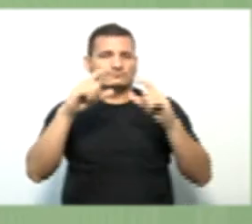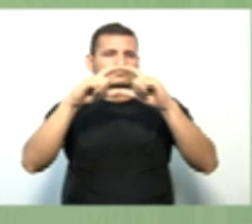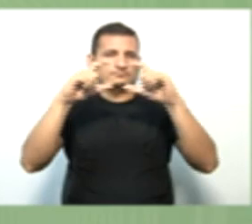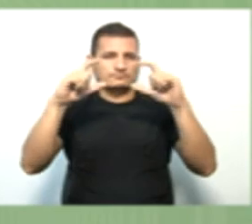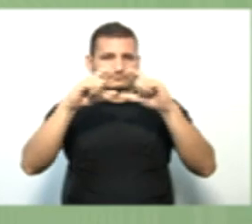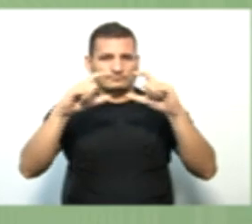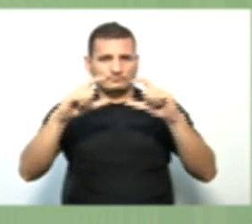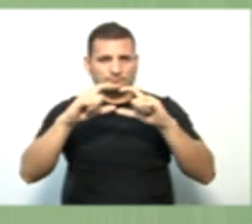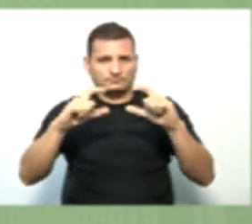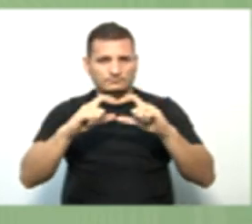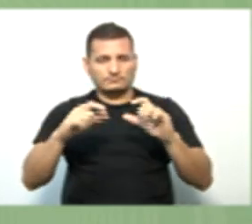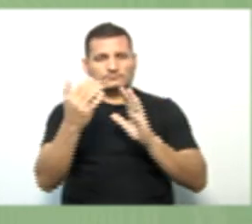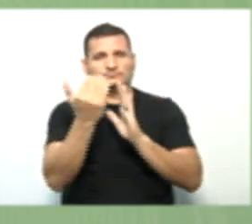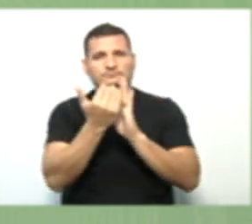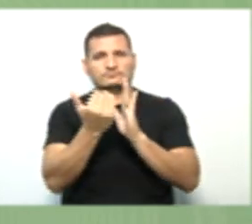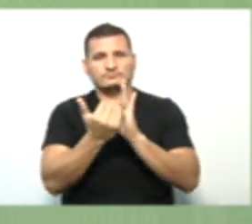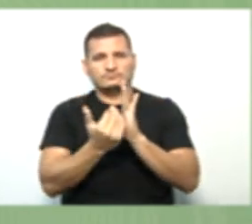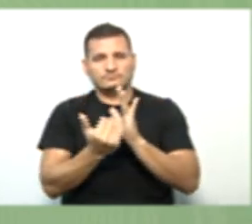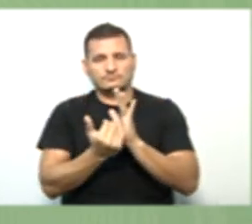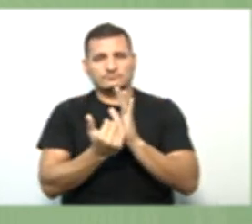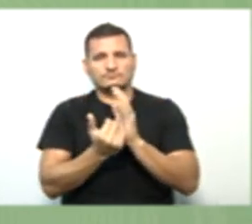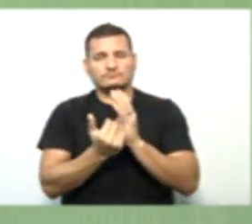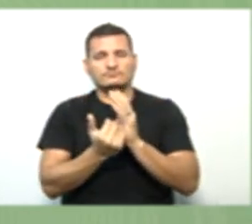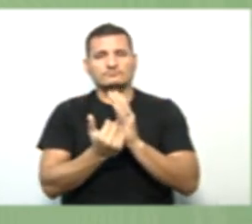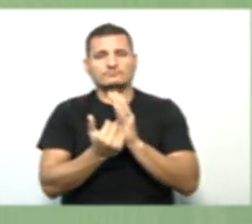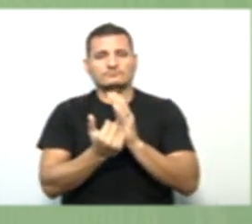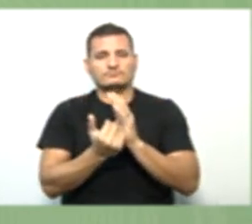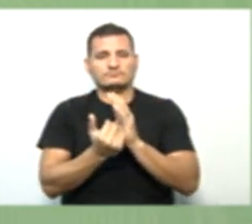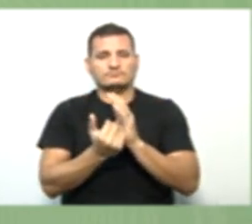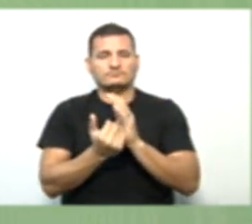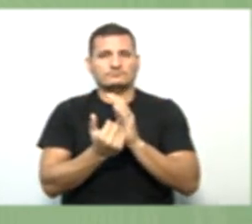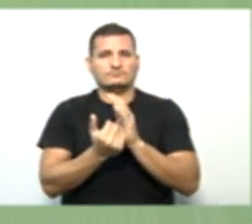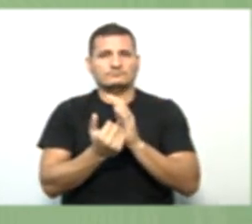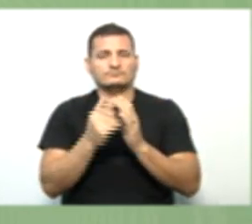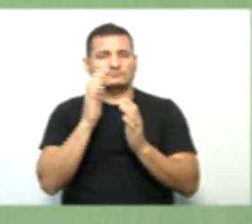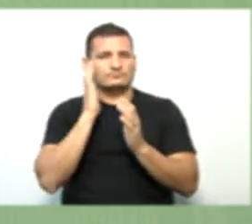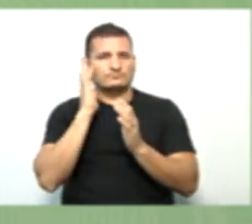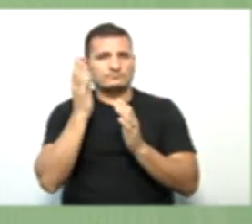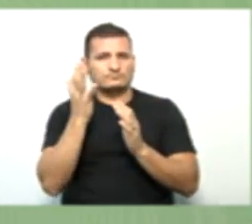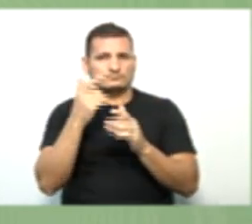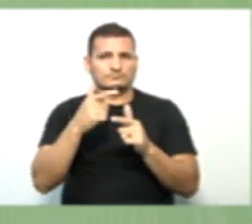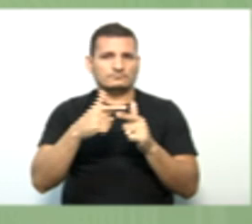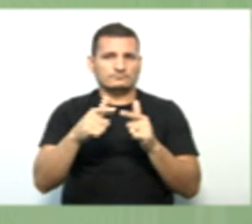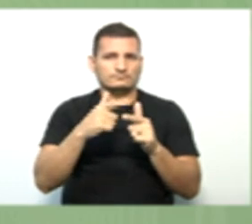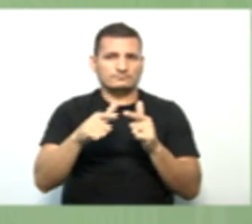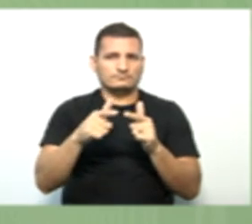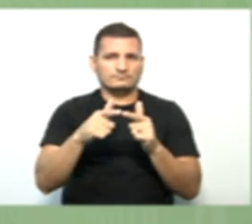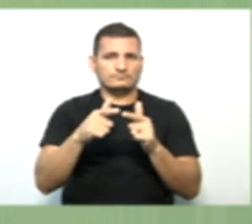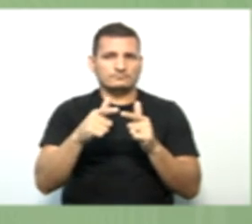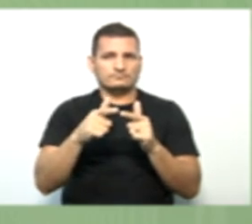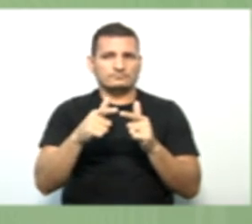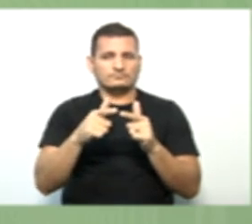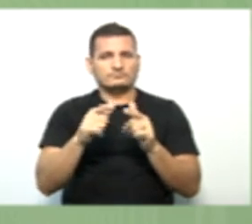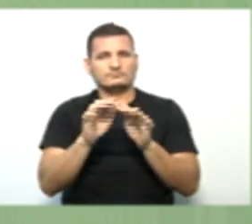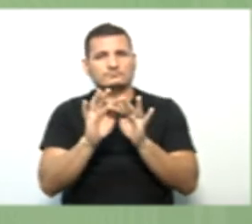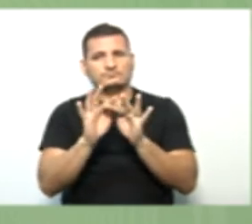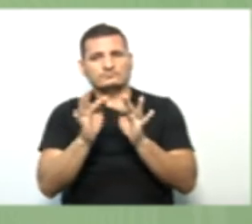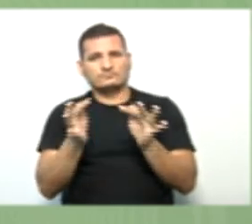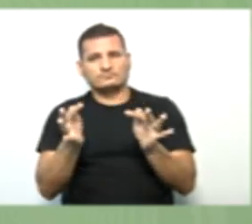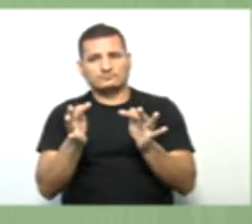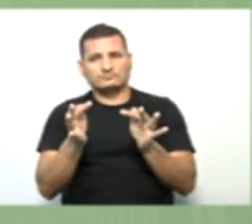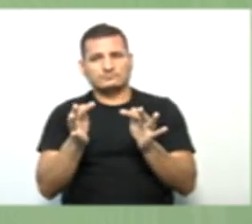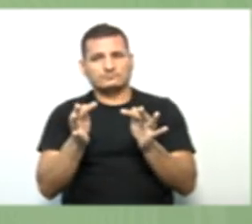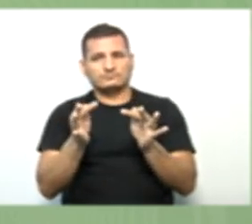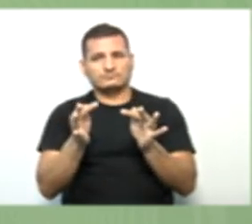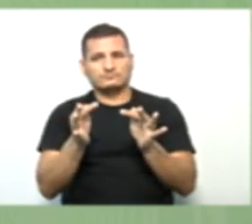nosso programa, que são escritas para resolver problemas simples que